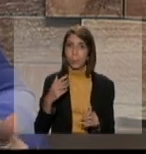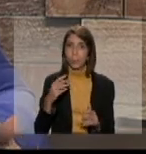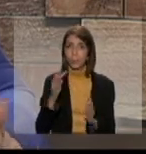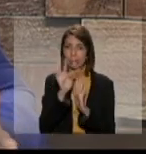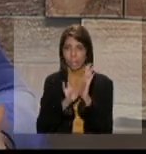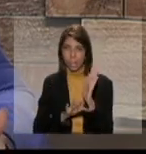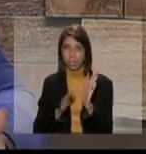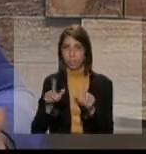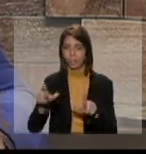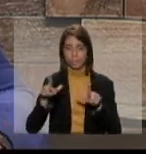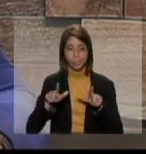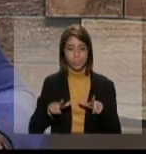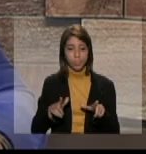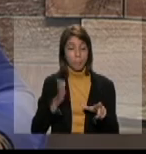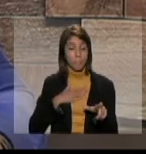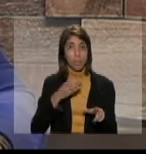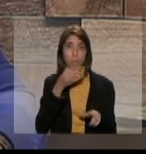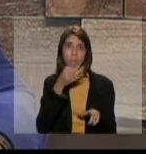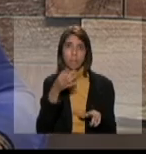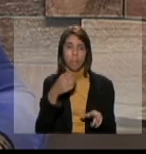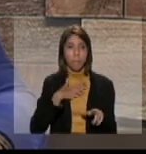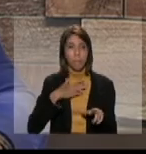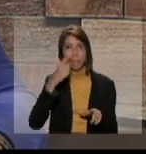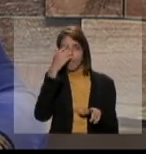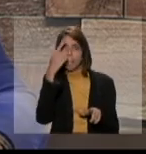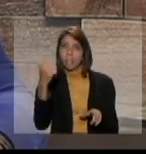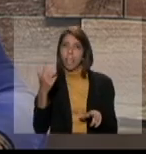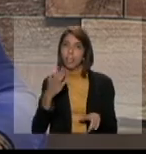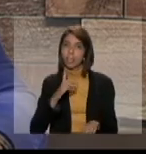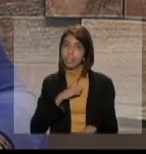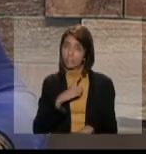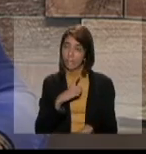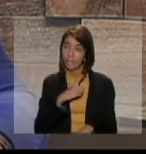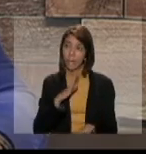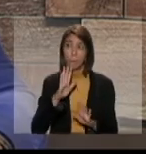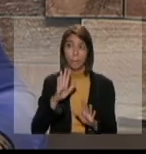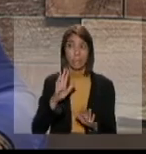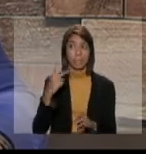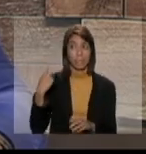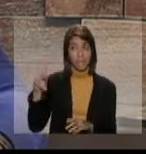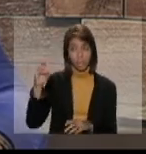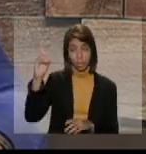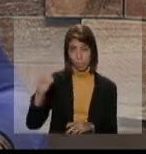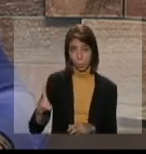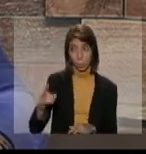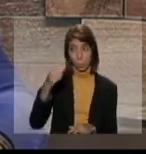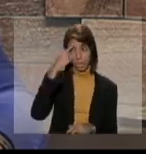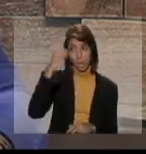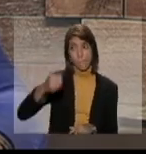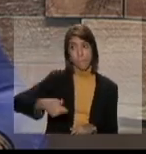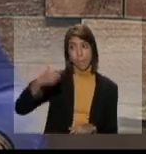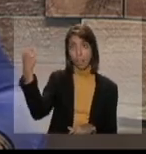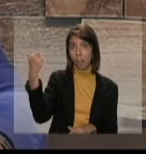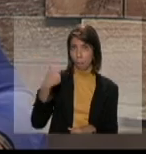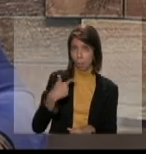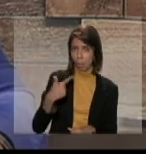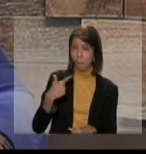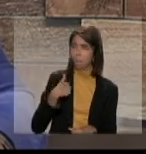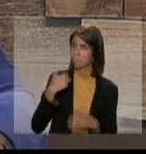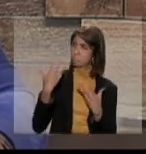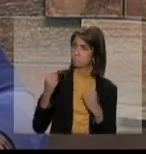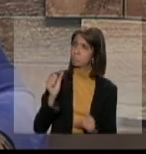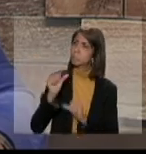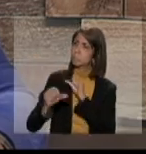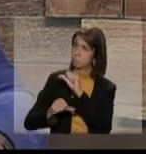colocar o meu olhar o meu ponto de vista sobre o personagem mas se ele vier com uma ideia melhor que a minha eu troco numa